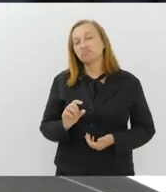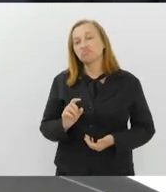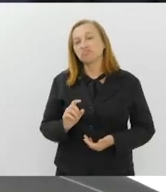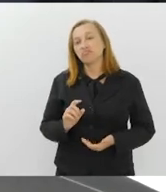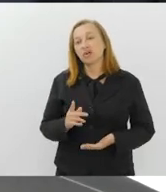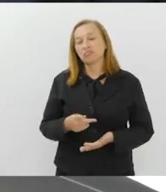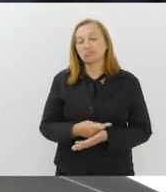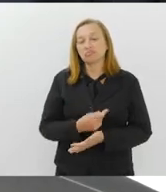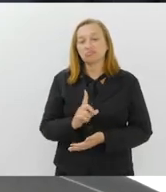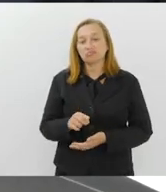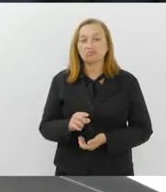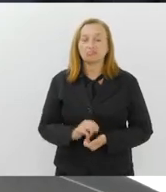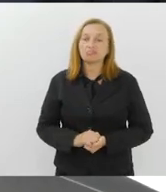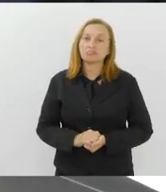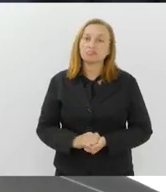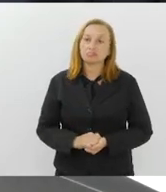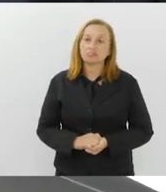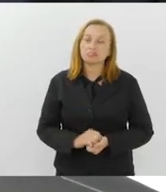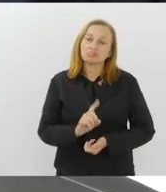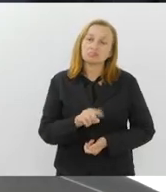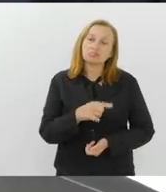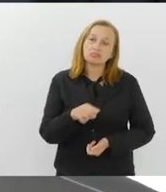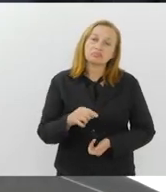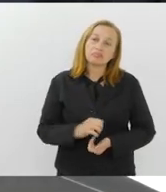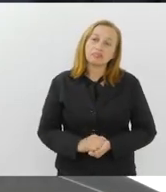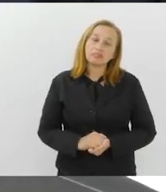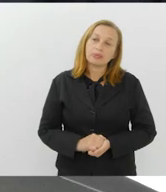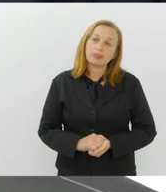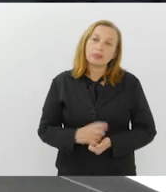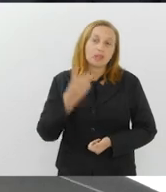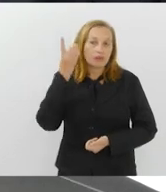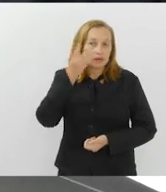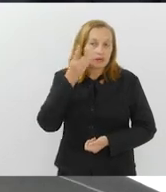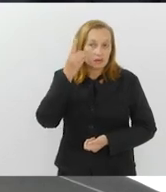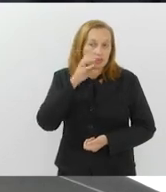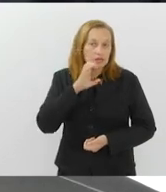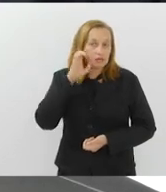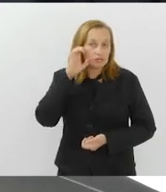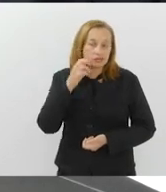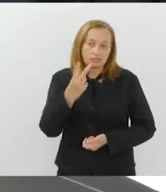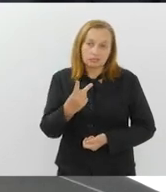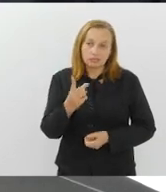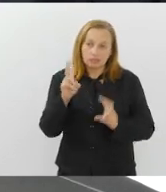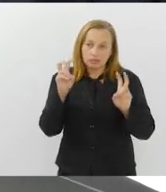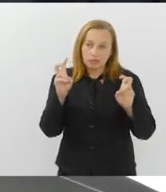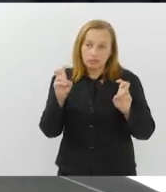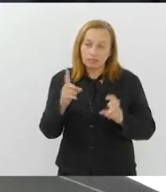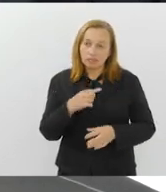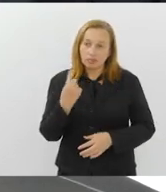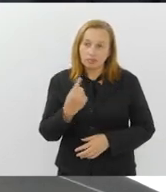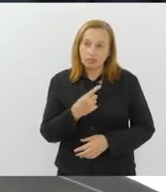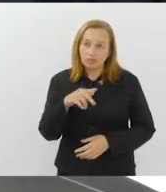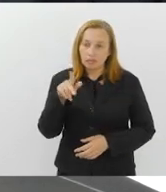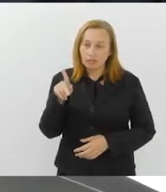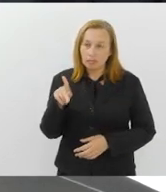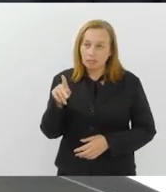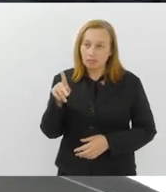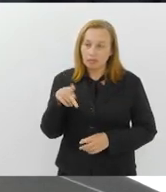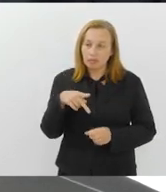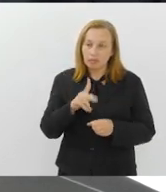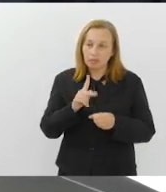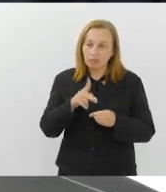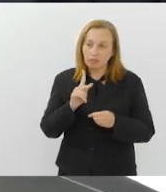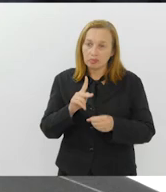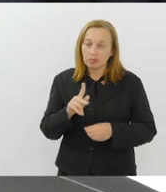são essas das exclusões. A deputada Érica falou de 2 casos aí nossos, um da Petrobras e outro